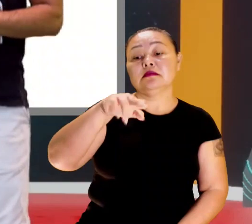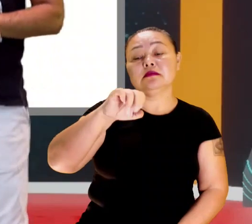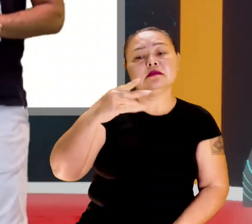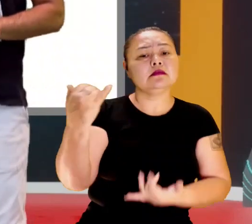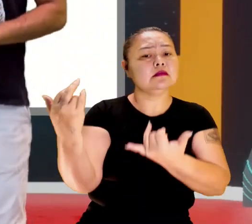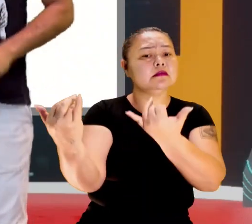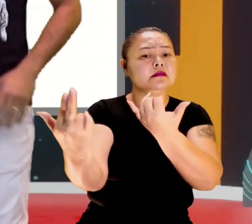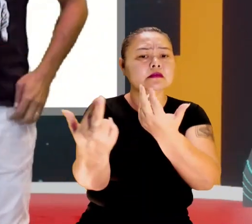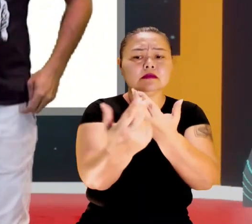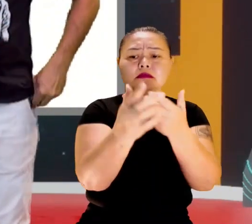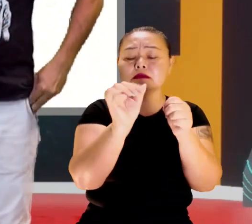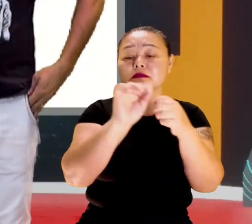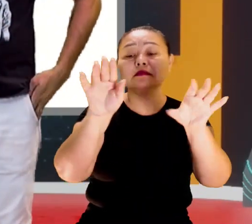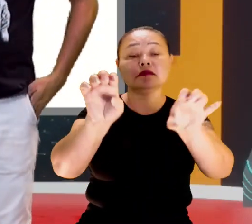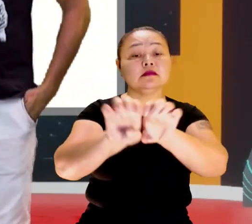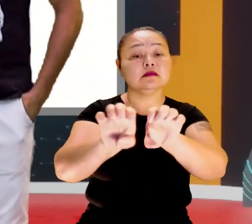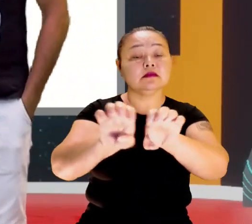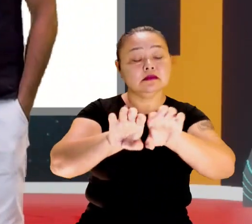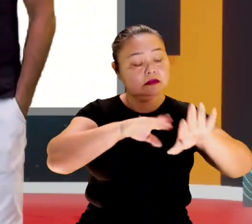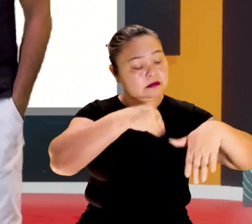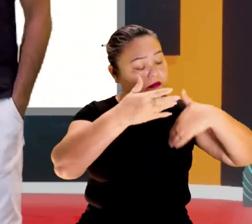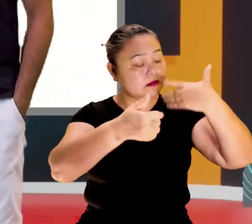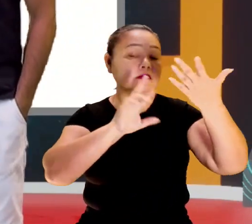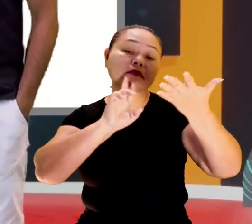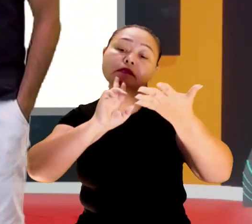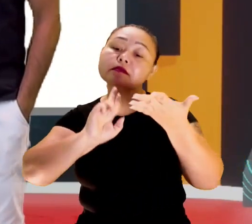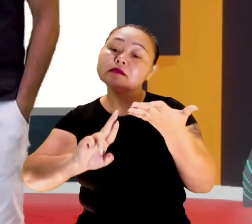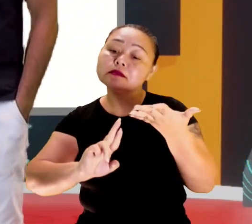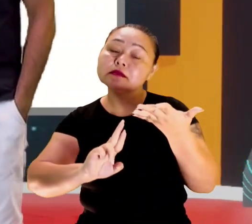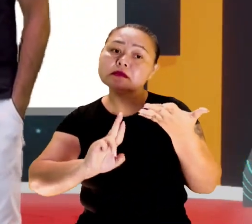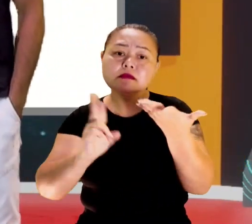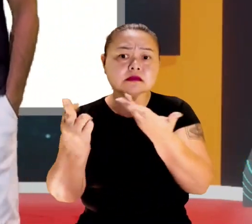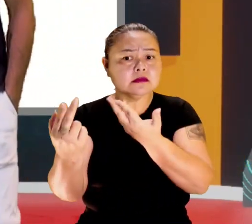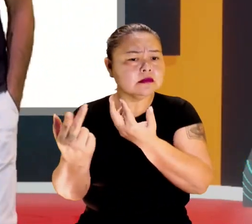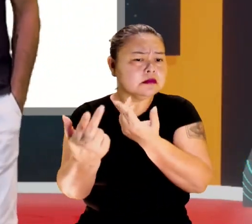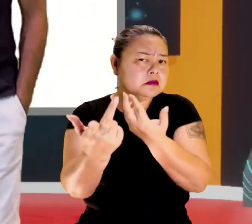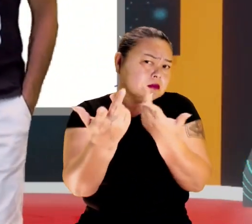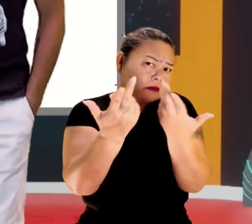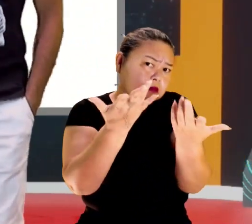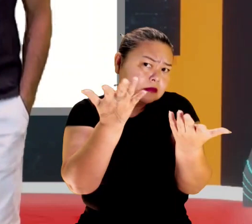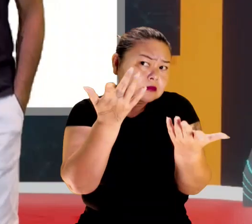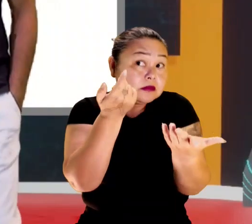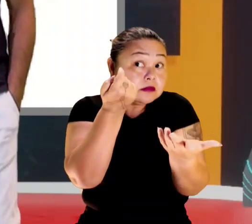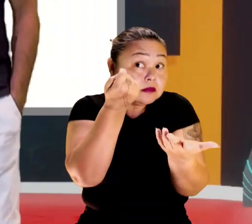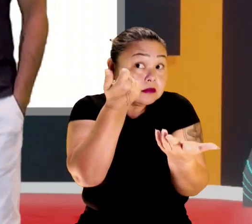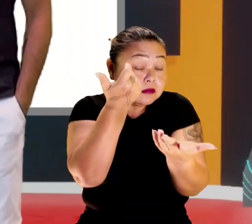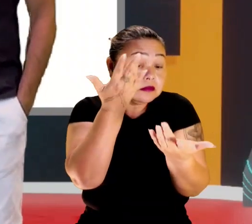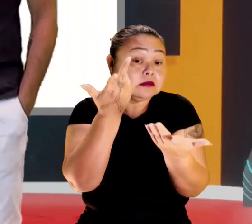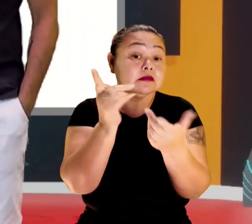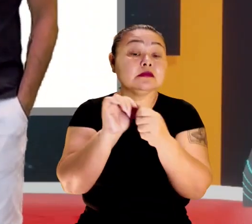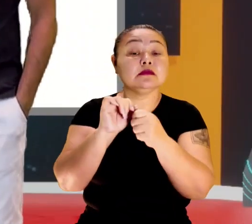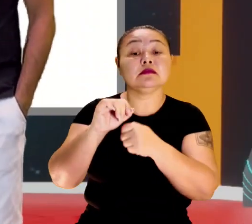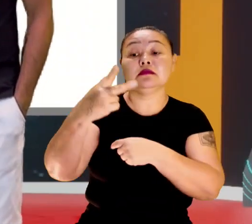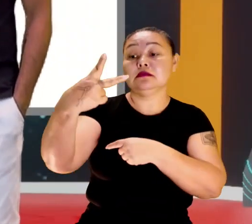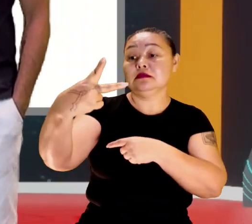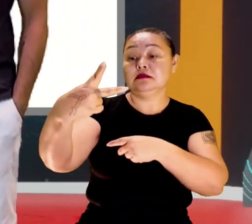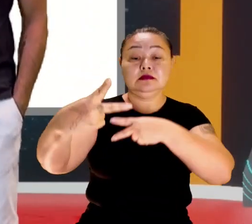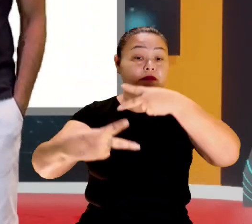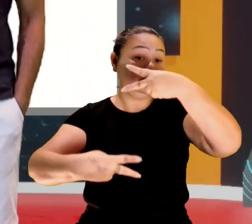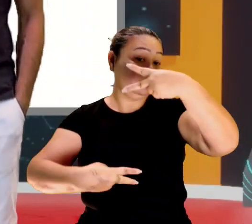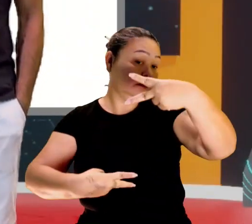à equação, inclusive no processo de resolução. Ah, igual? Praticamente, só que a gente tem sinal de